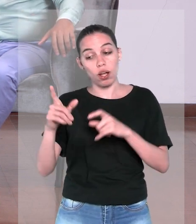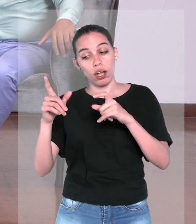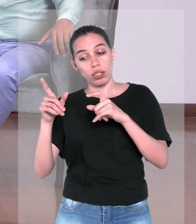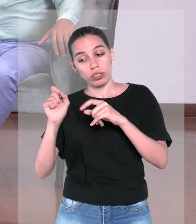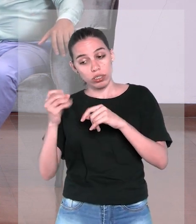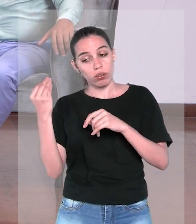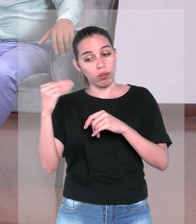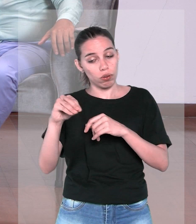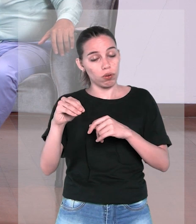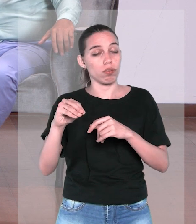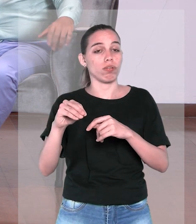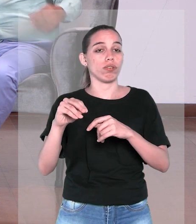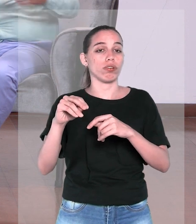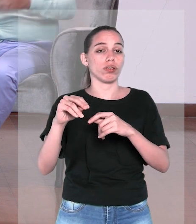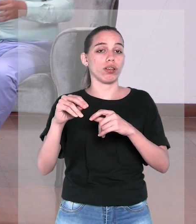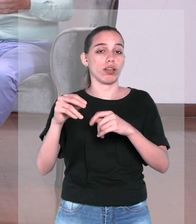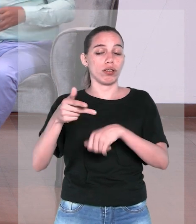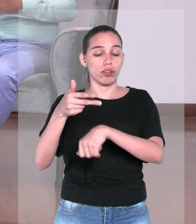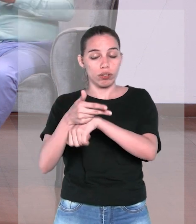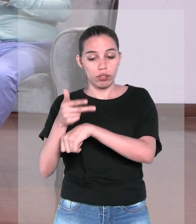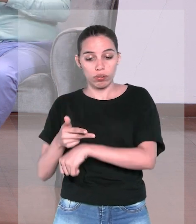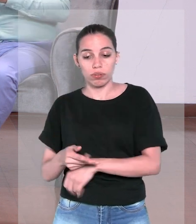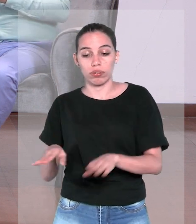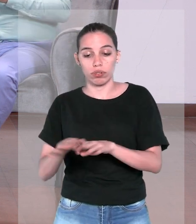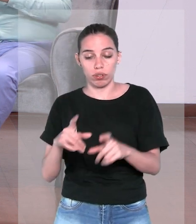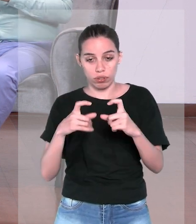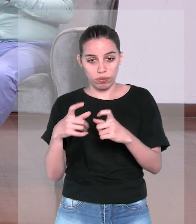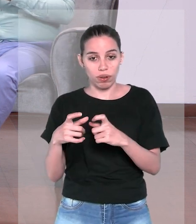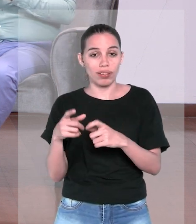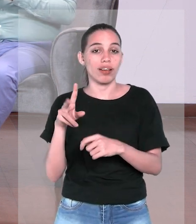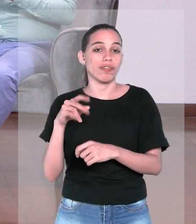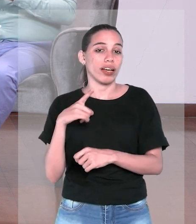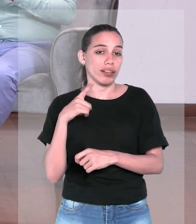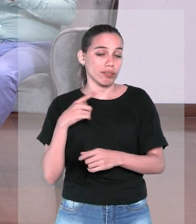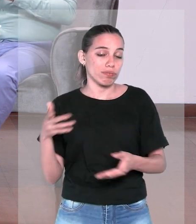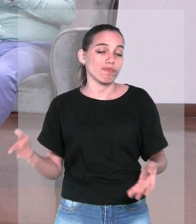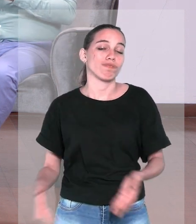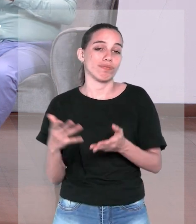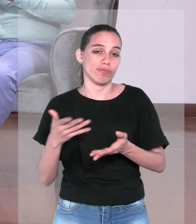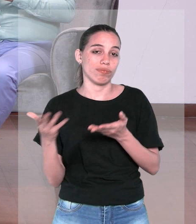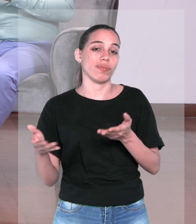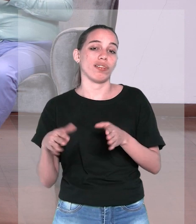de uma sociedade física, e nos dias contemporâneos eu não posso